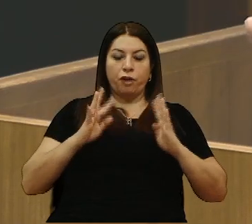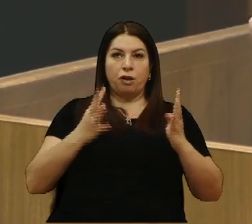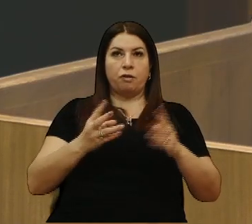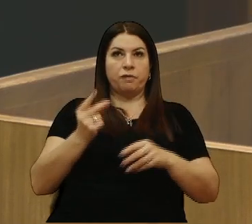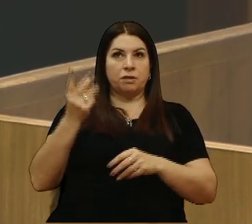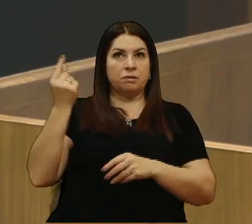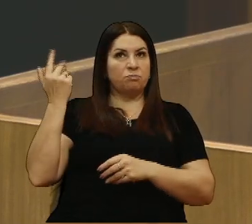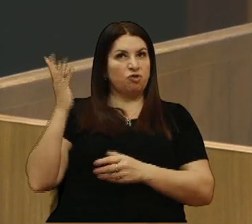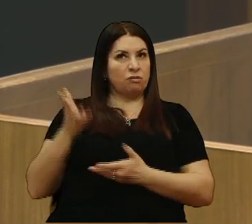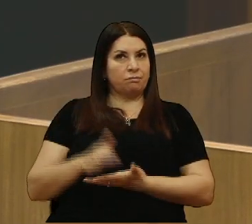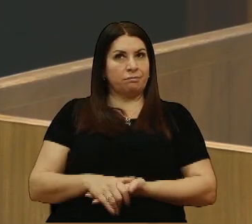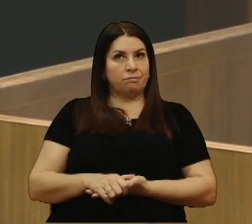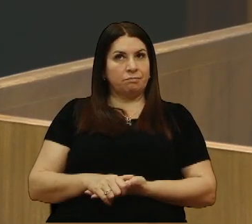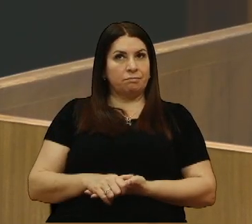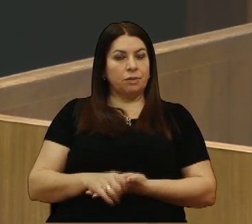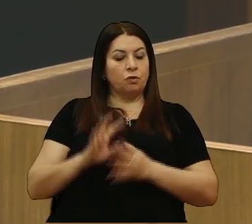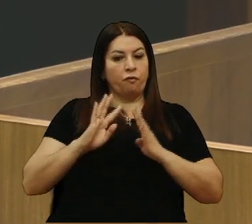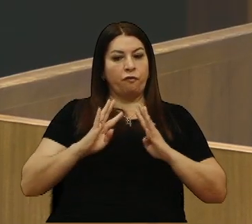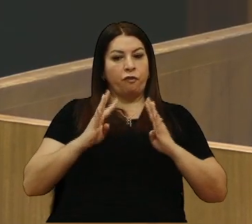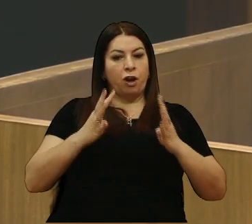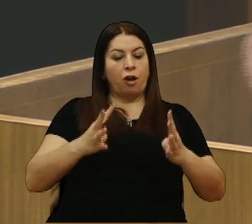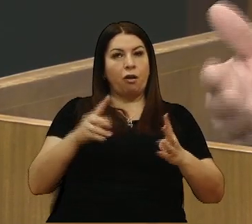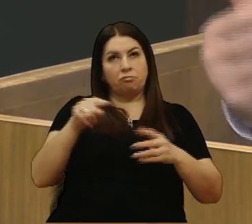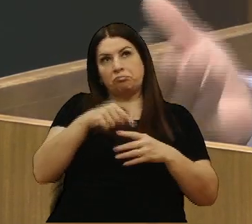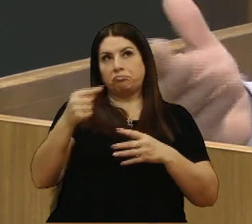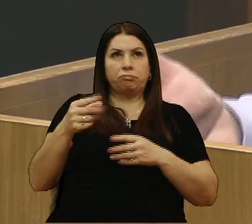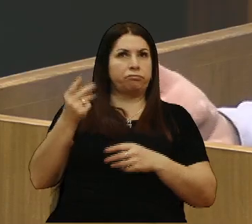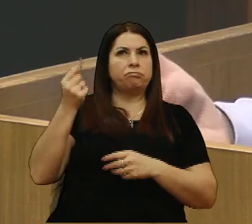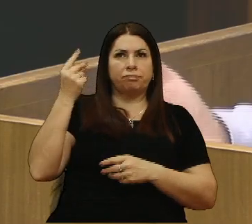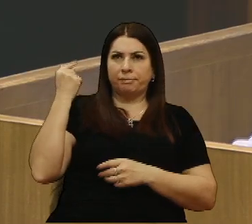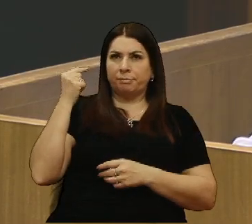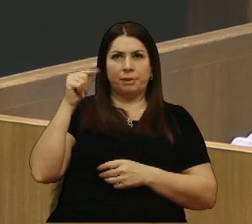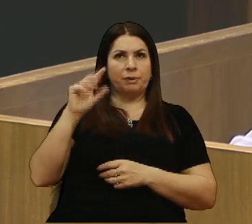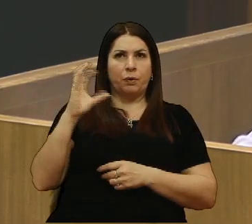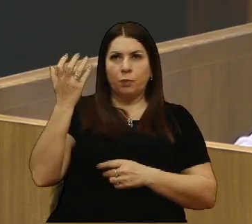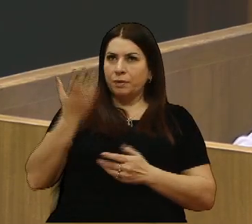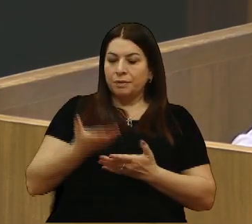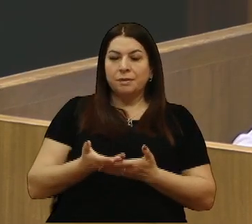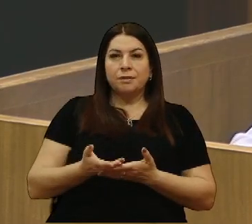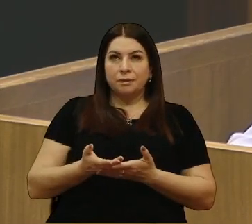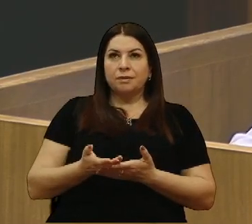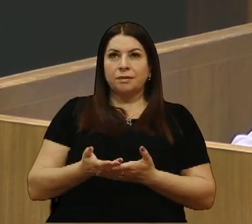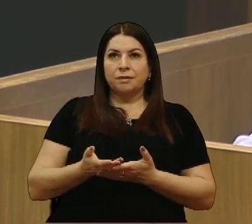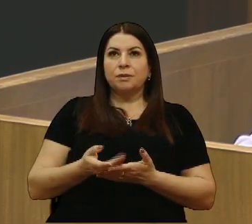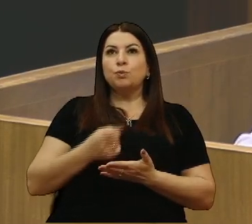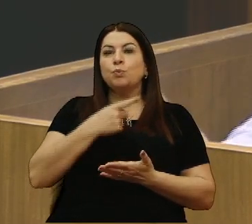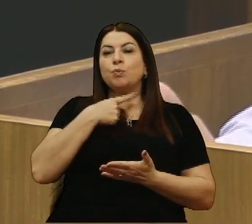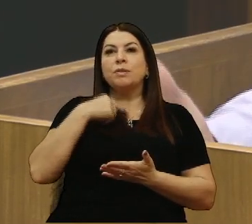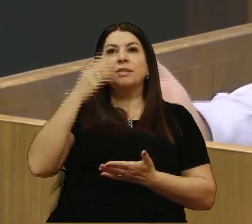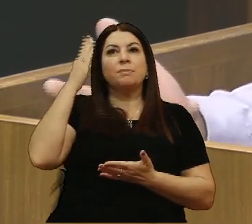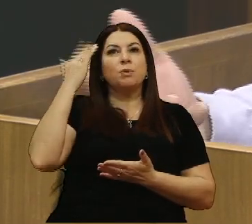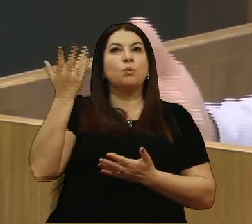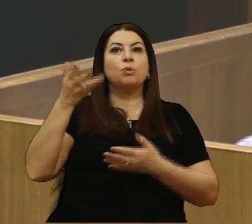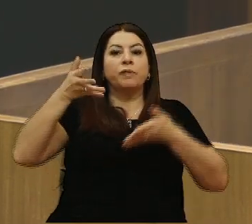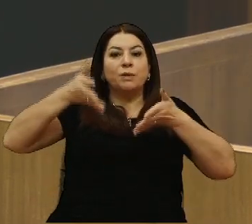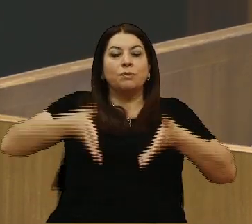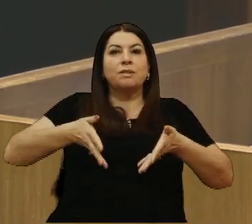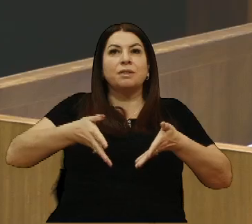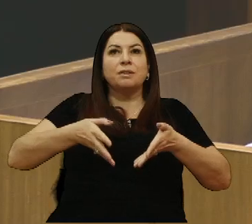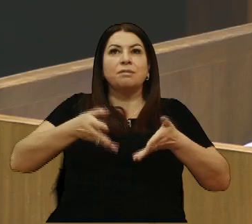já. O velório faz muito tempo que está acontecendo e eu gostaria de saber quando é que vai ser o